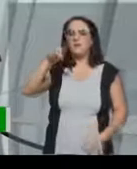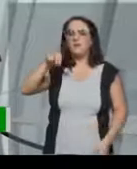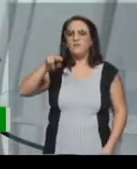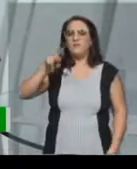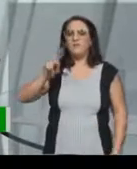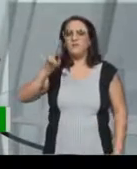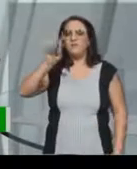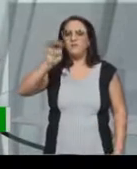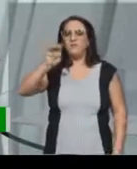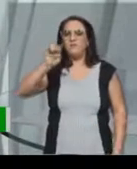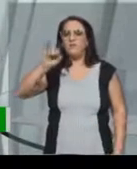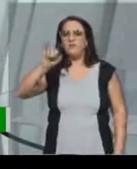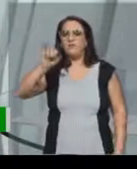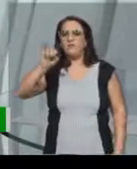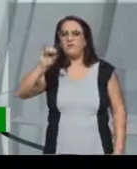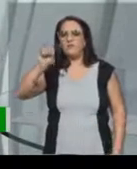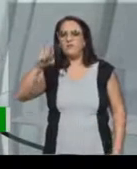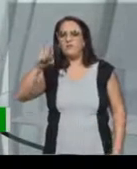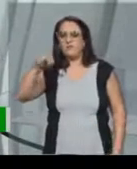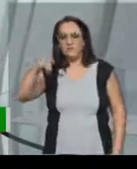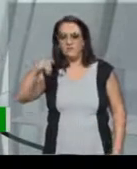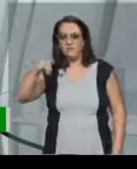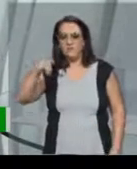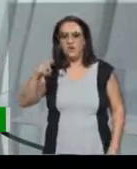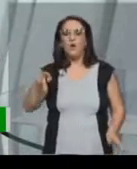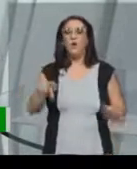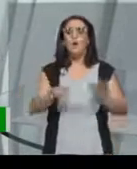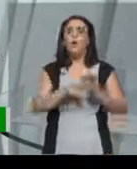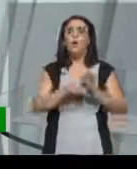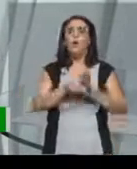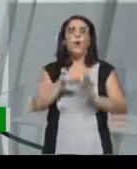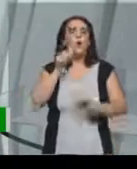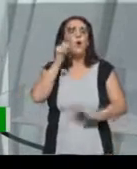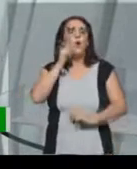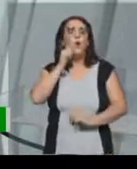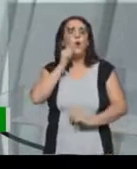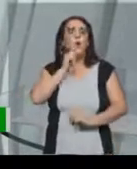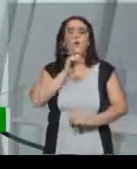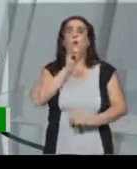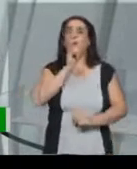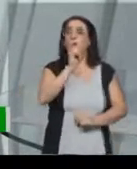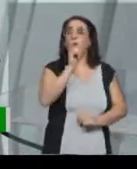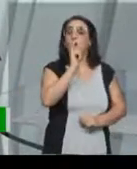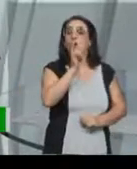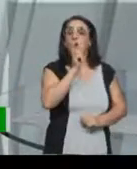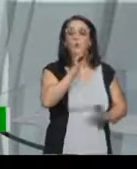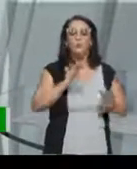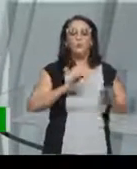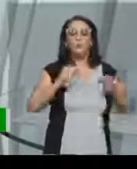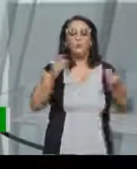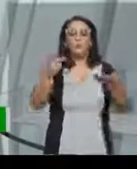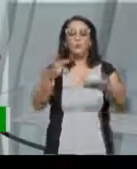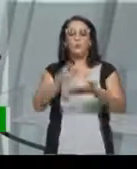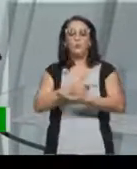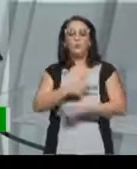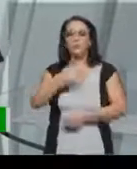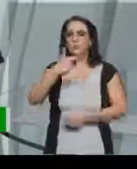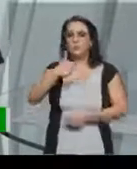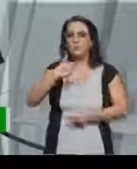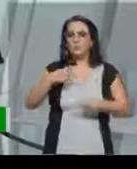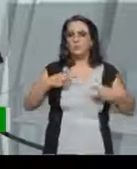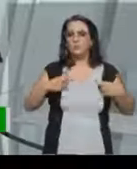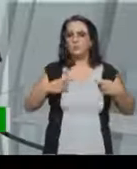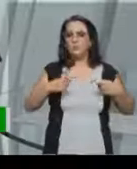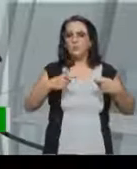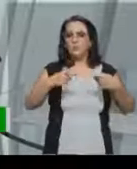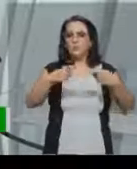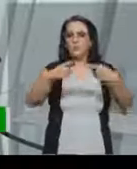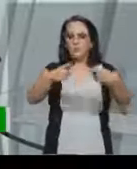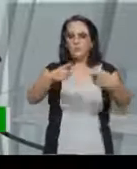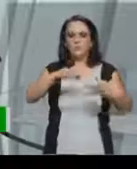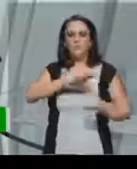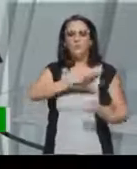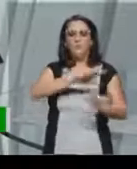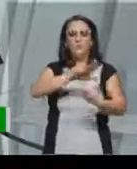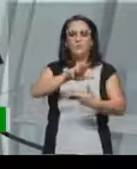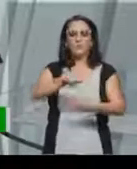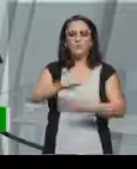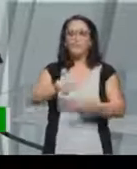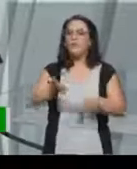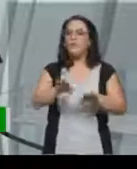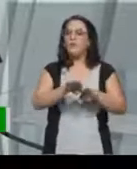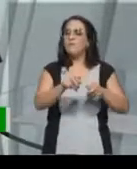né, da Segunda Guerra Mundial e aquela perseguição aos judeus e tal. Então, ela